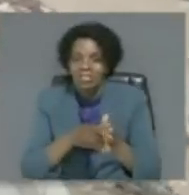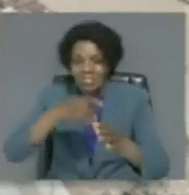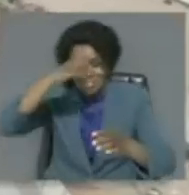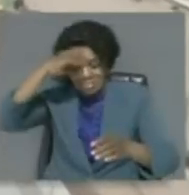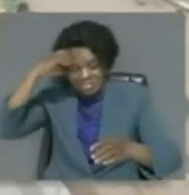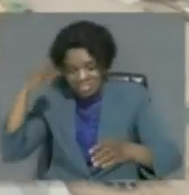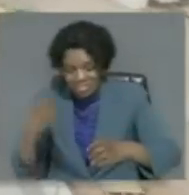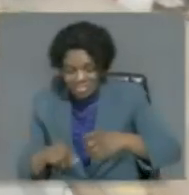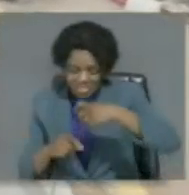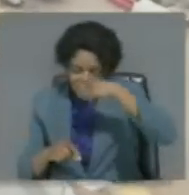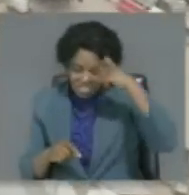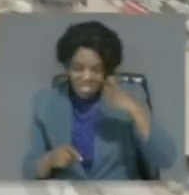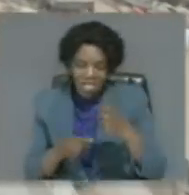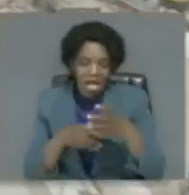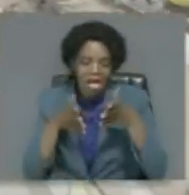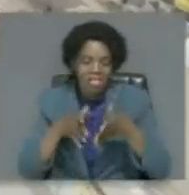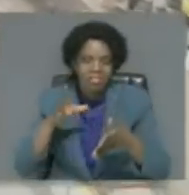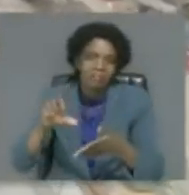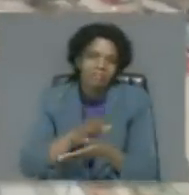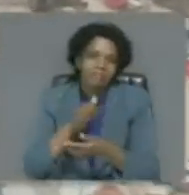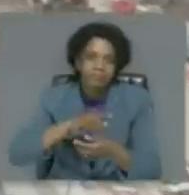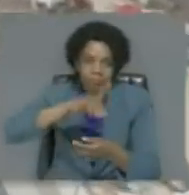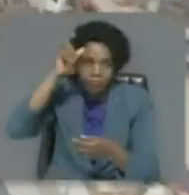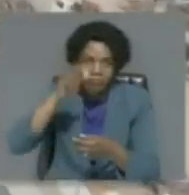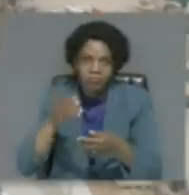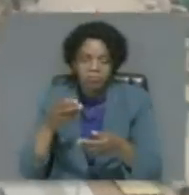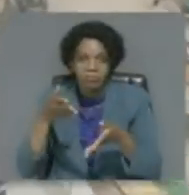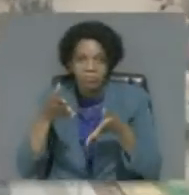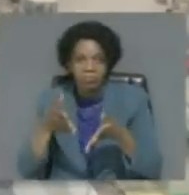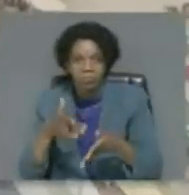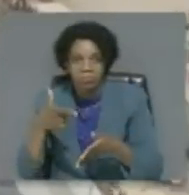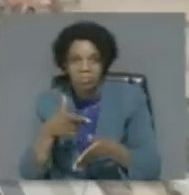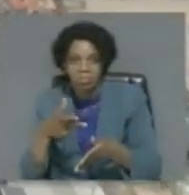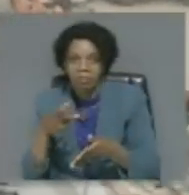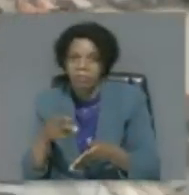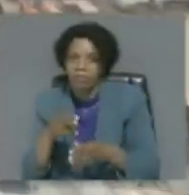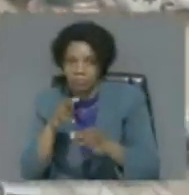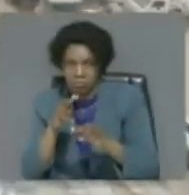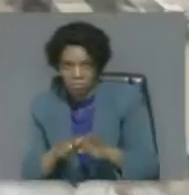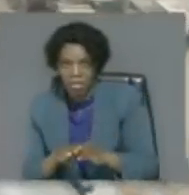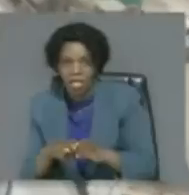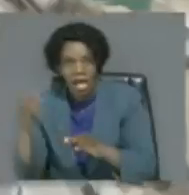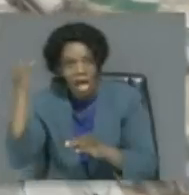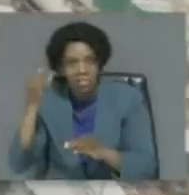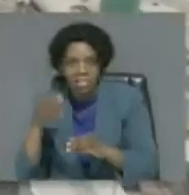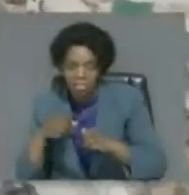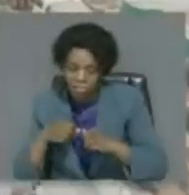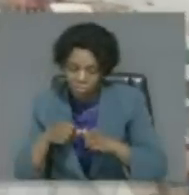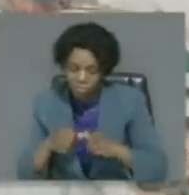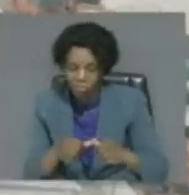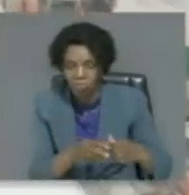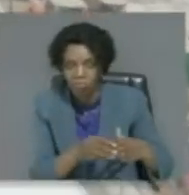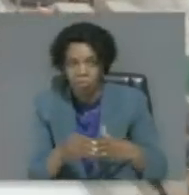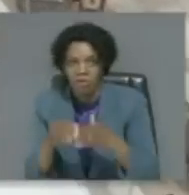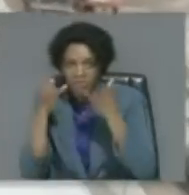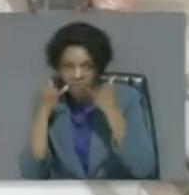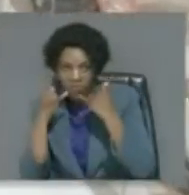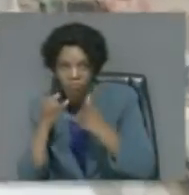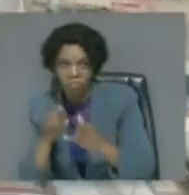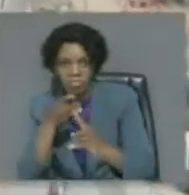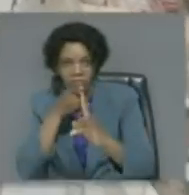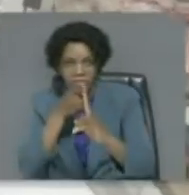o automobilista aqui na cidade capital. Nós, TPA, cá estamos e vamos continuar a informar ao